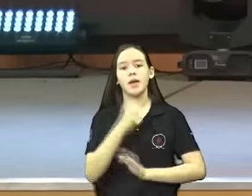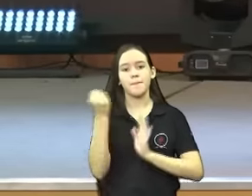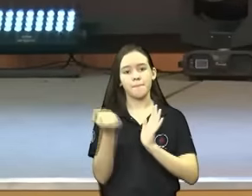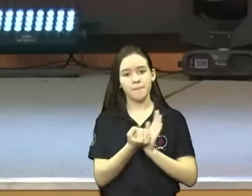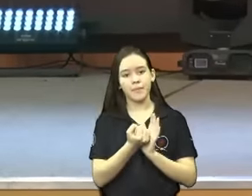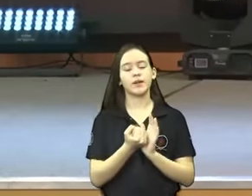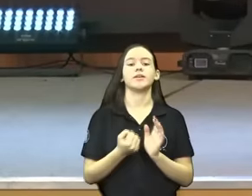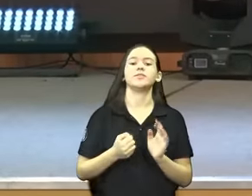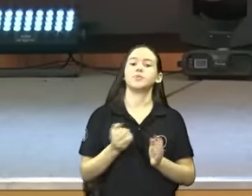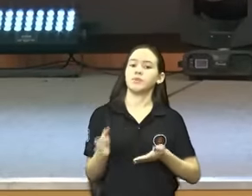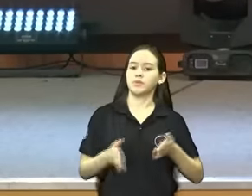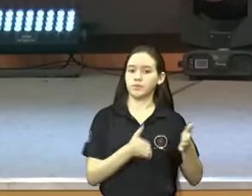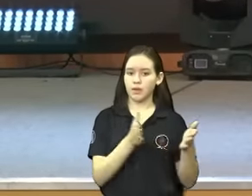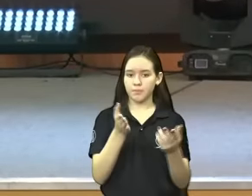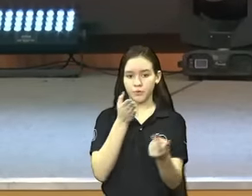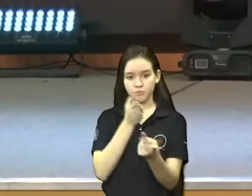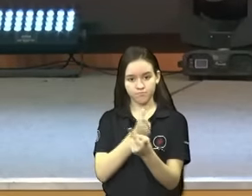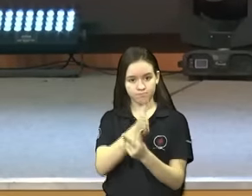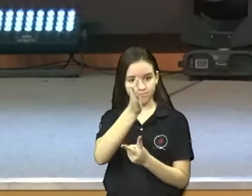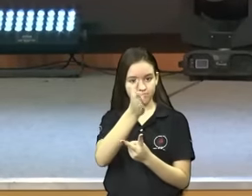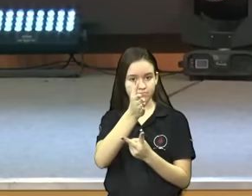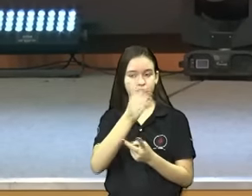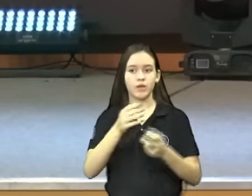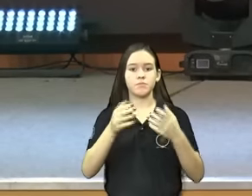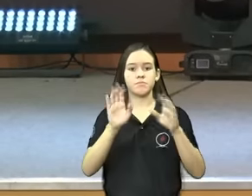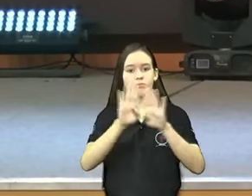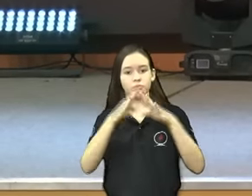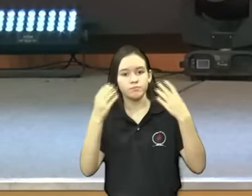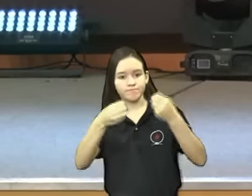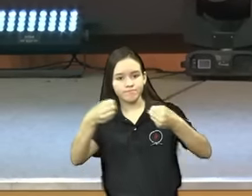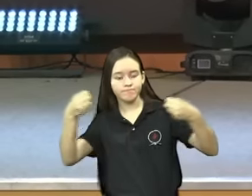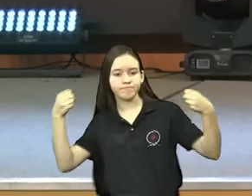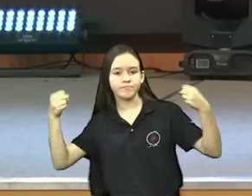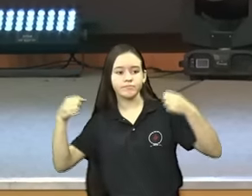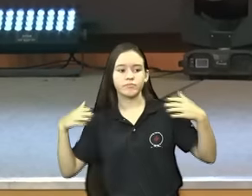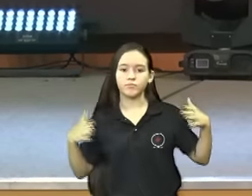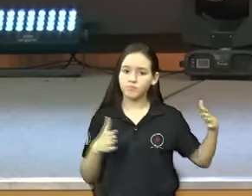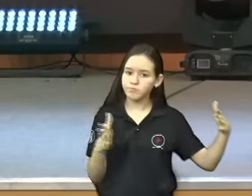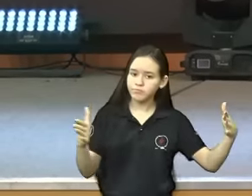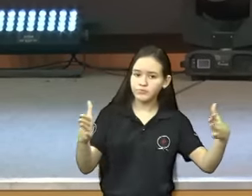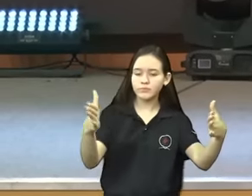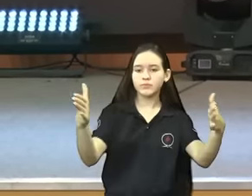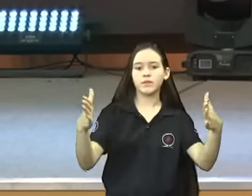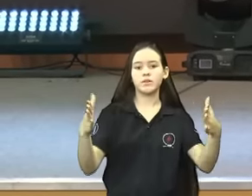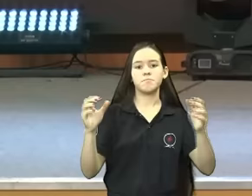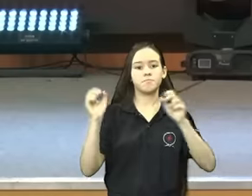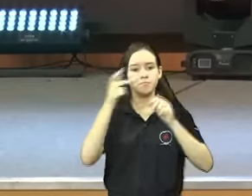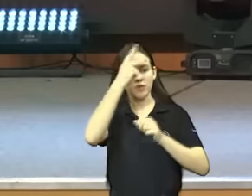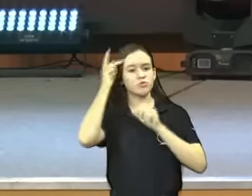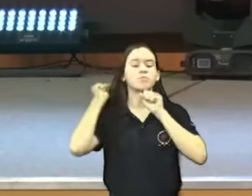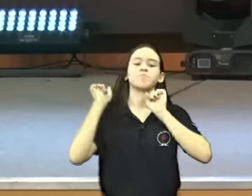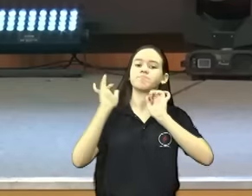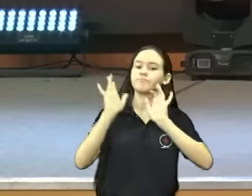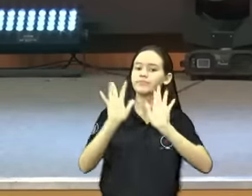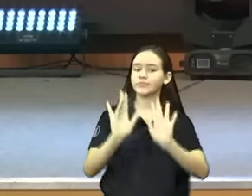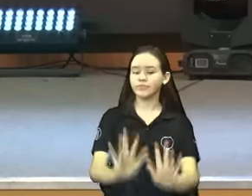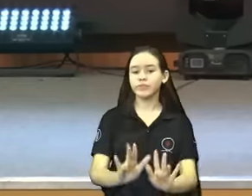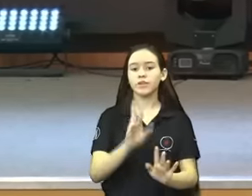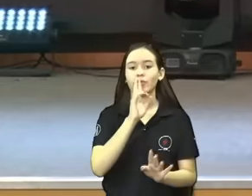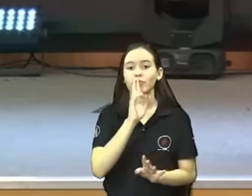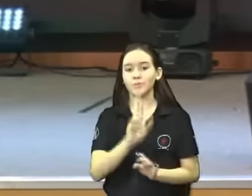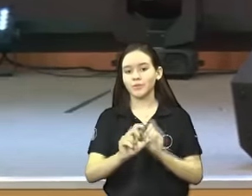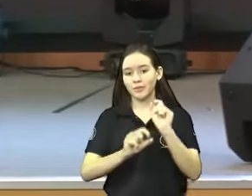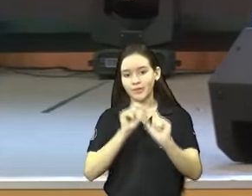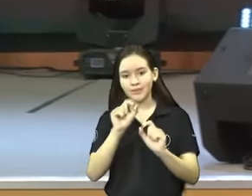desse caminho a porta larga caminho espaçoso muita gente entra e o